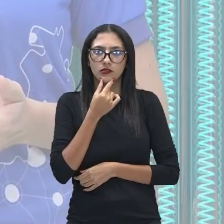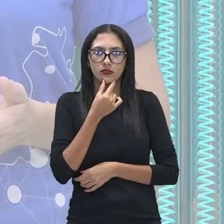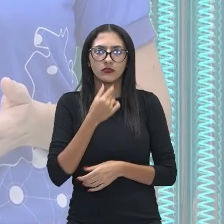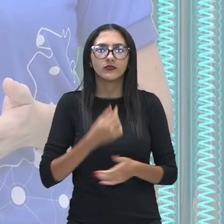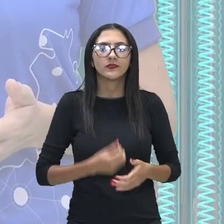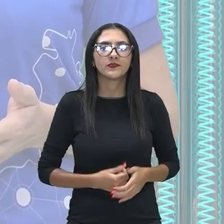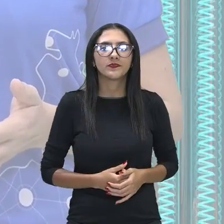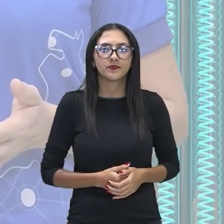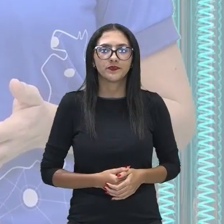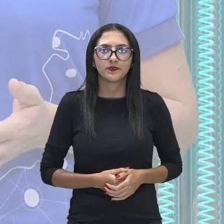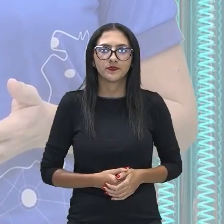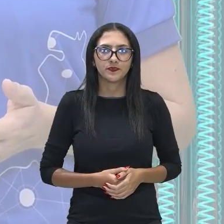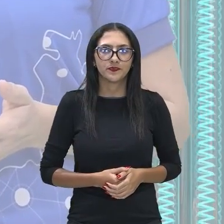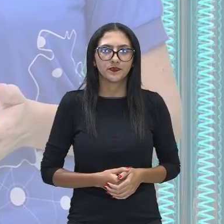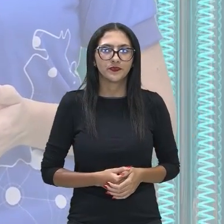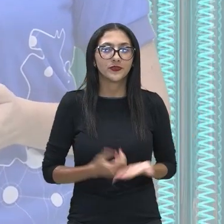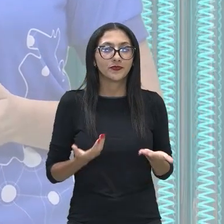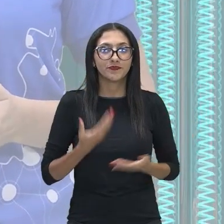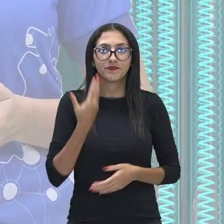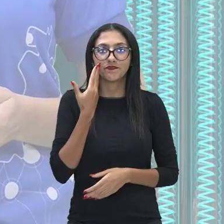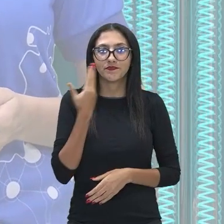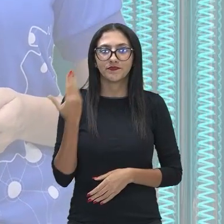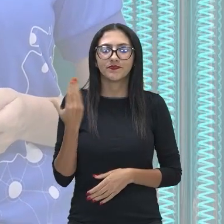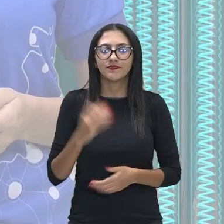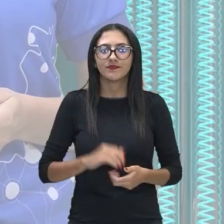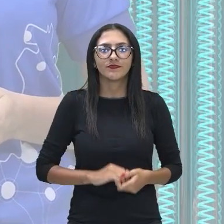os uncountable nouns. Acompanhem comigo aqui.